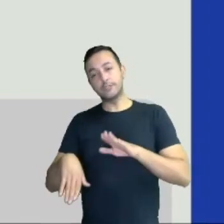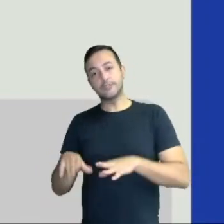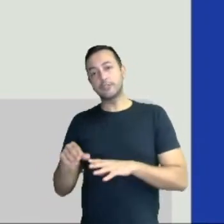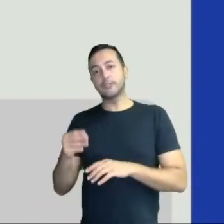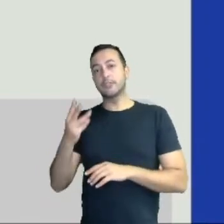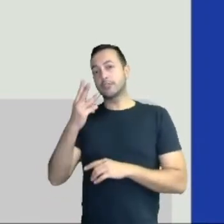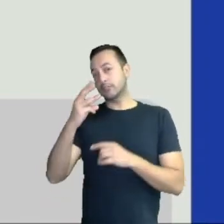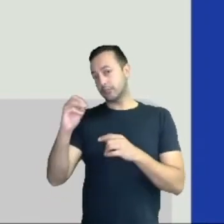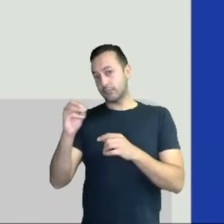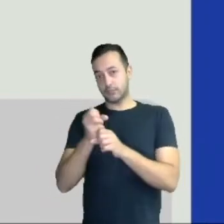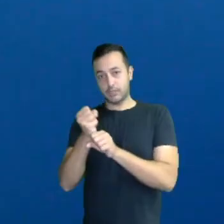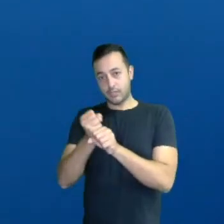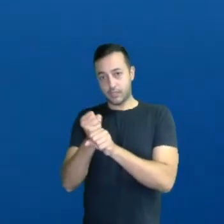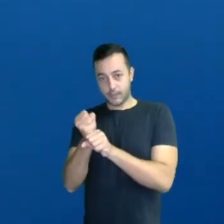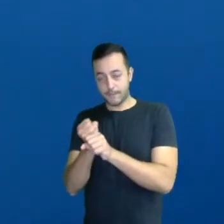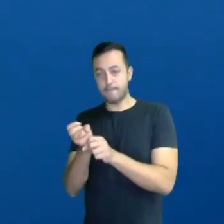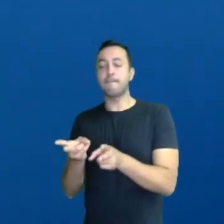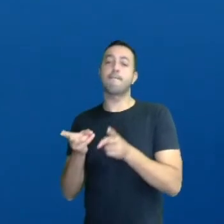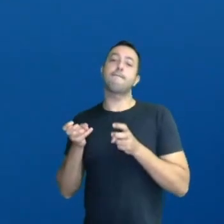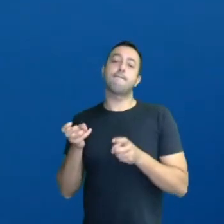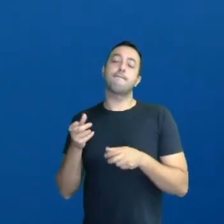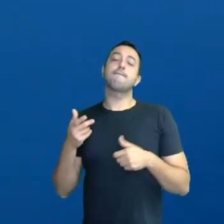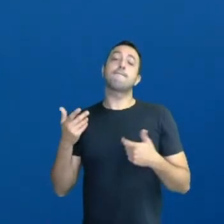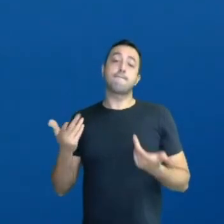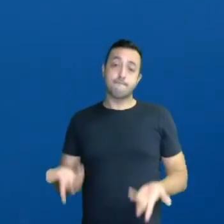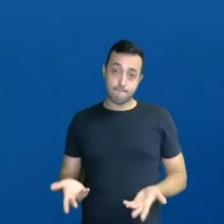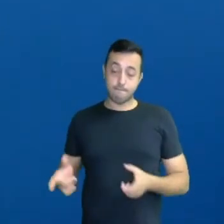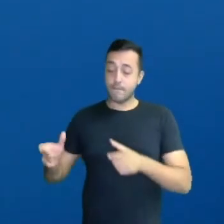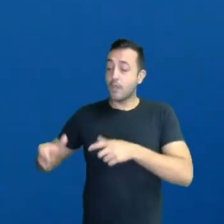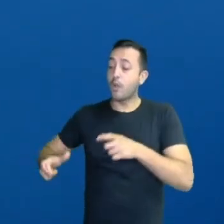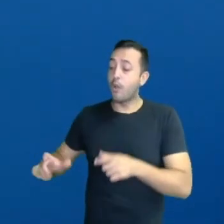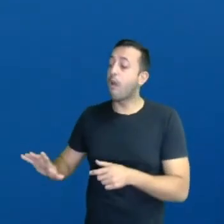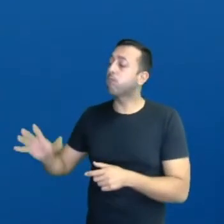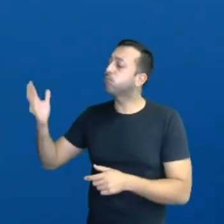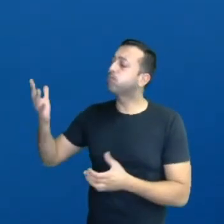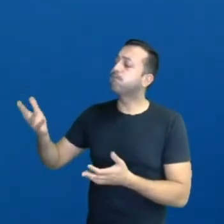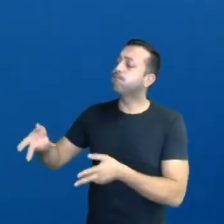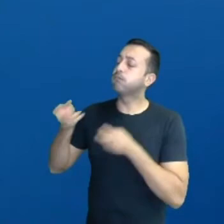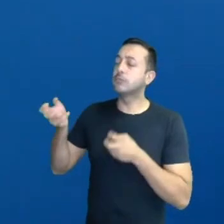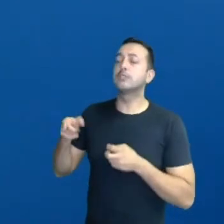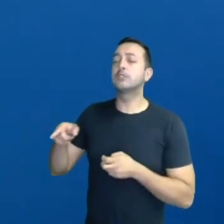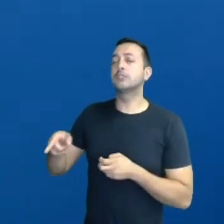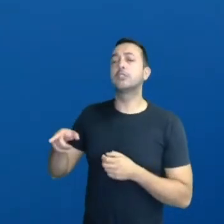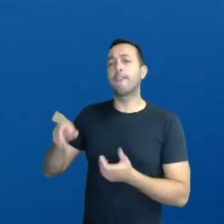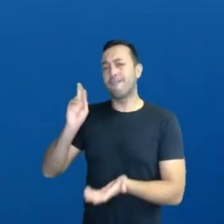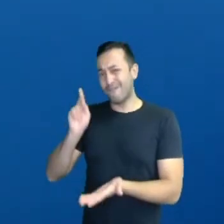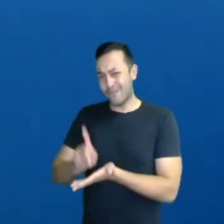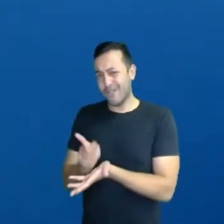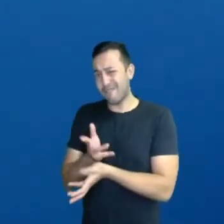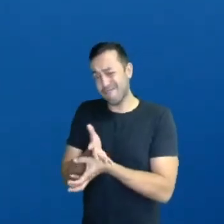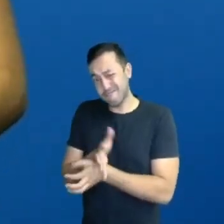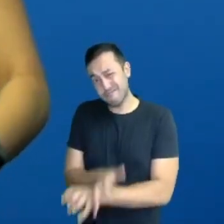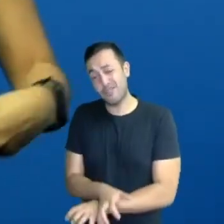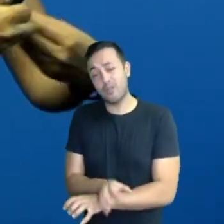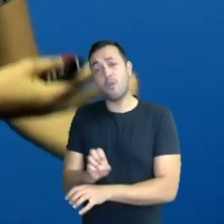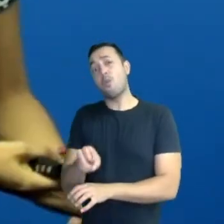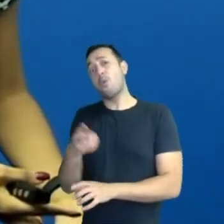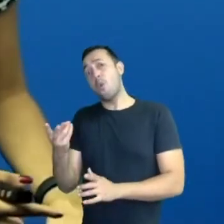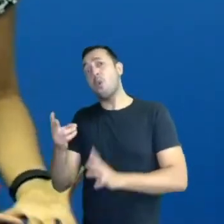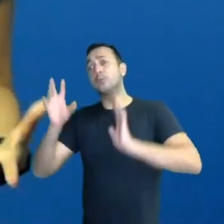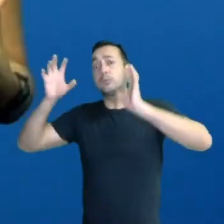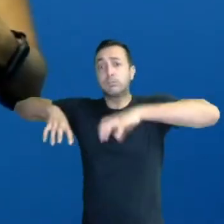durante 30 anos. Então, para eu observar o clima daquele local, para saber se aquele local é realmente seco ou se é